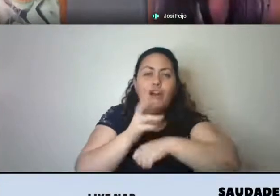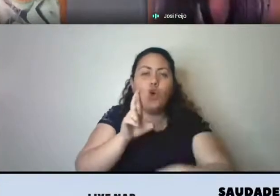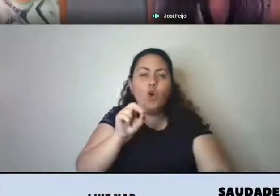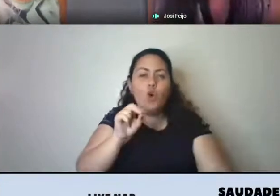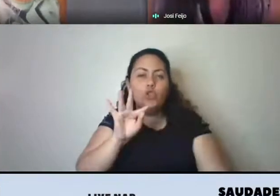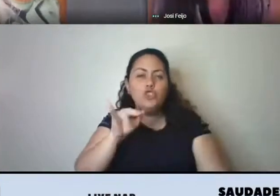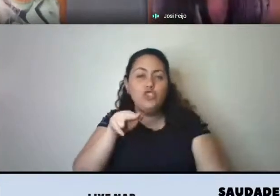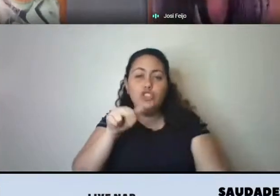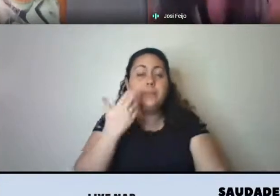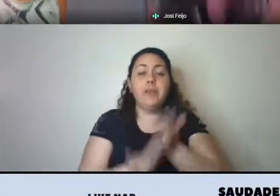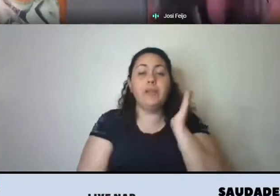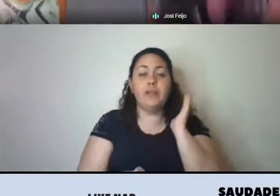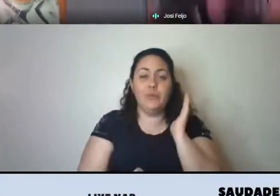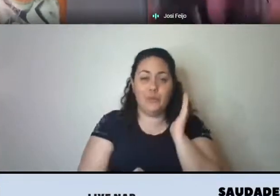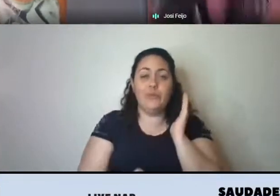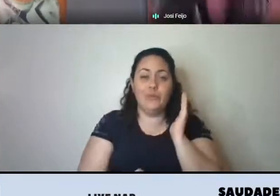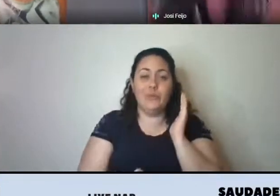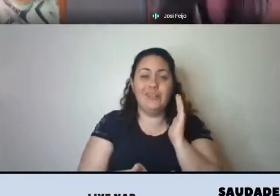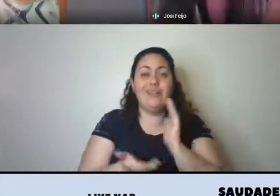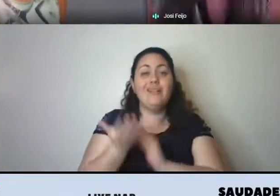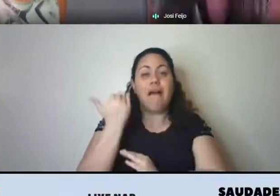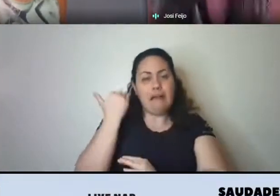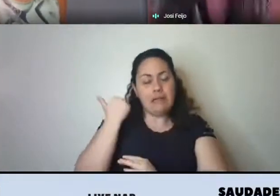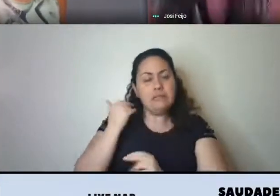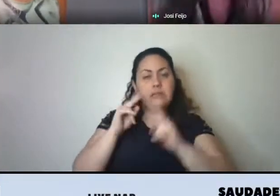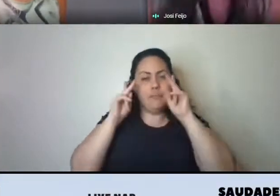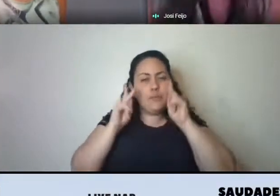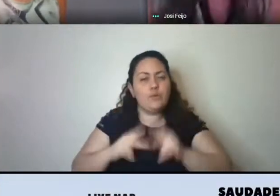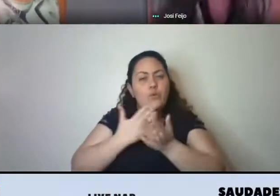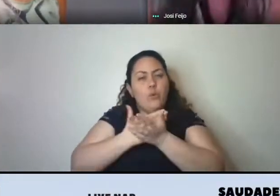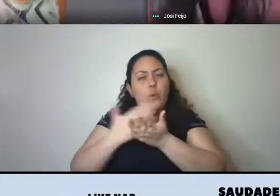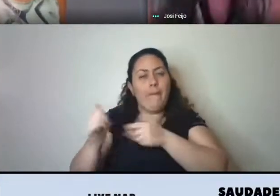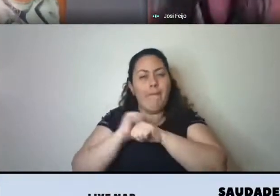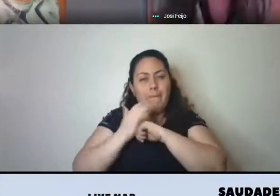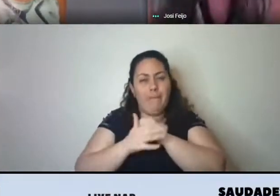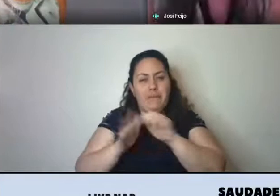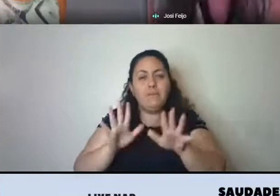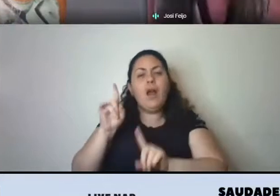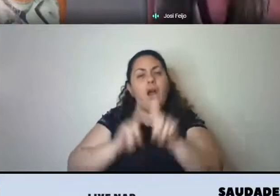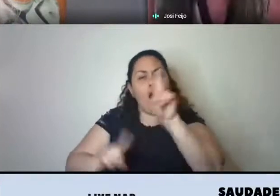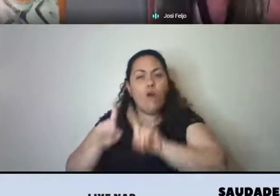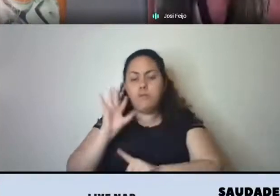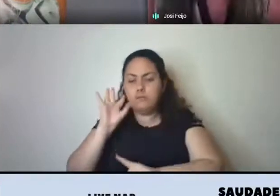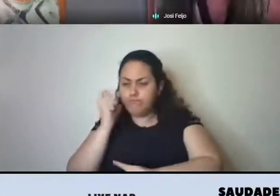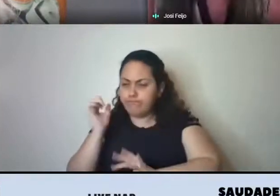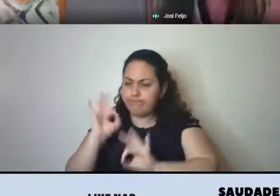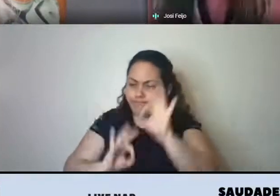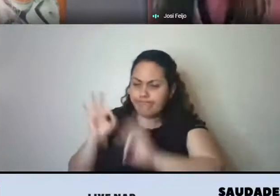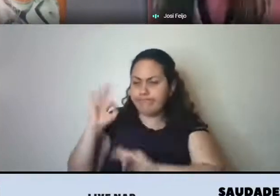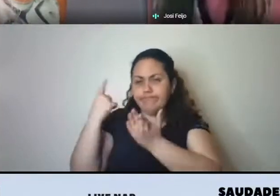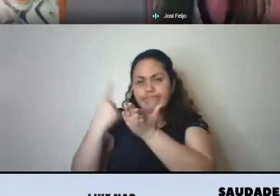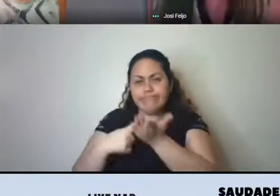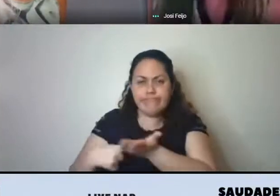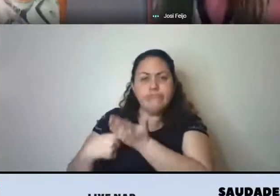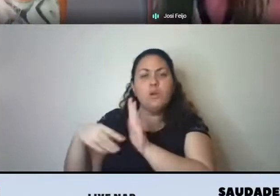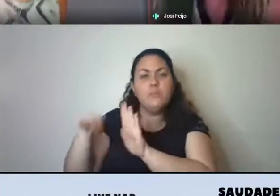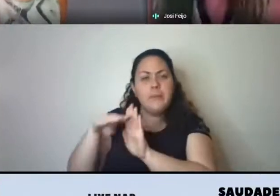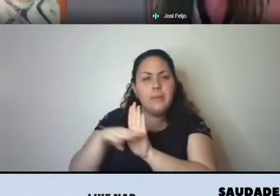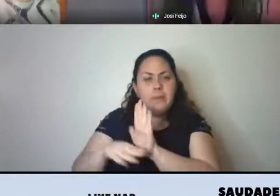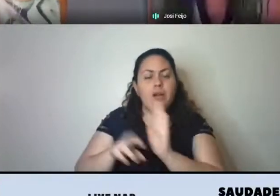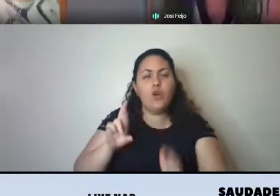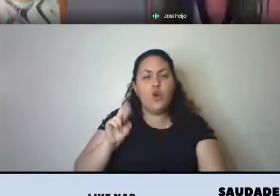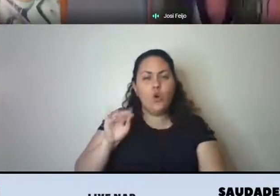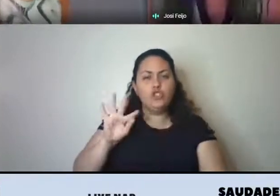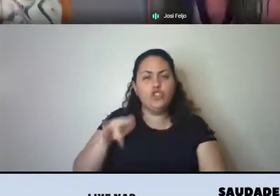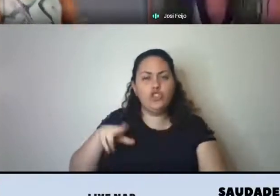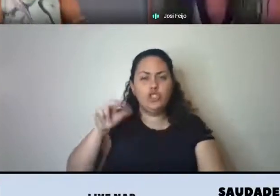começo, algumas no seu tempo se organizaram mais rápido, né? E conseguiram construir uma rotina, mas isso tudo